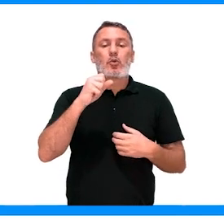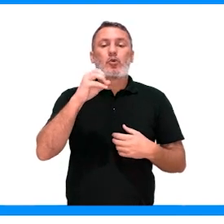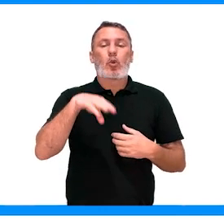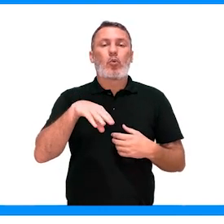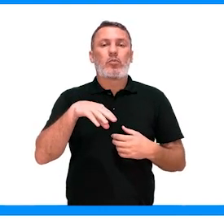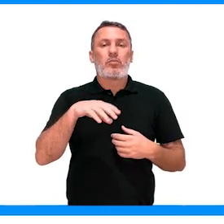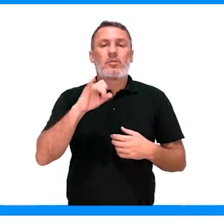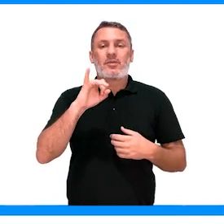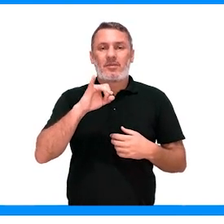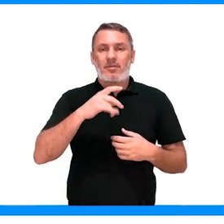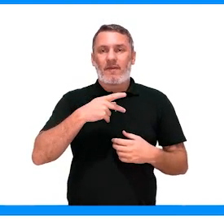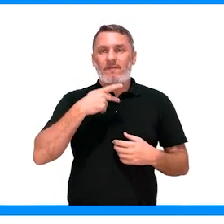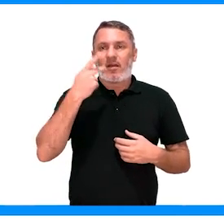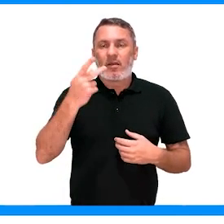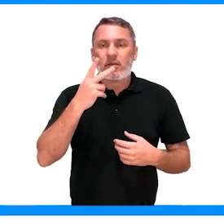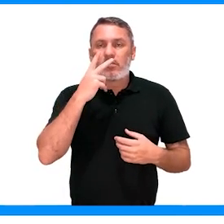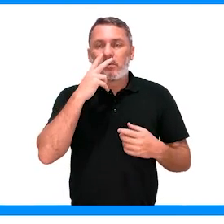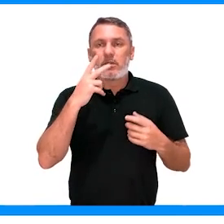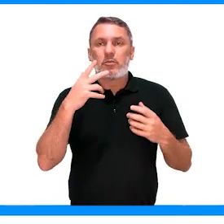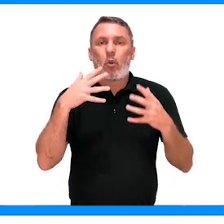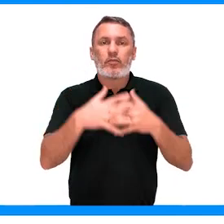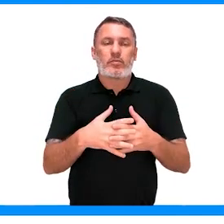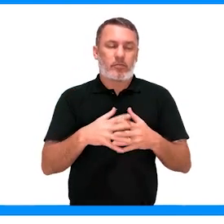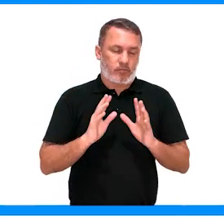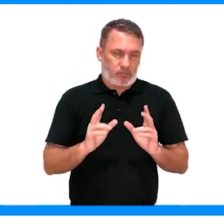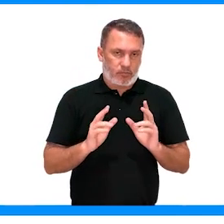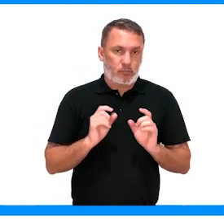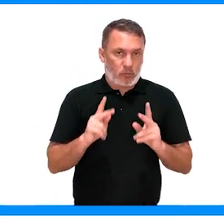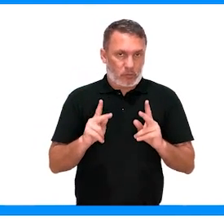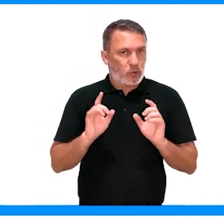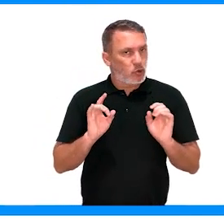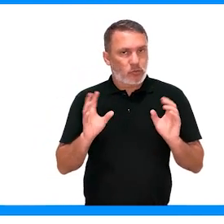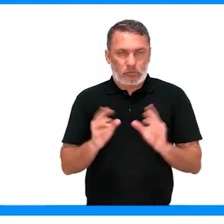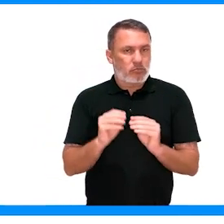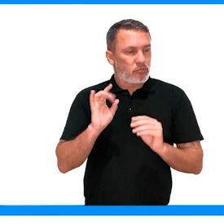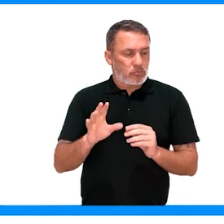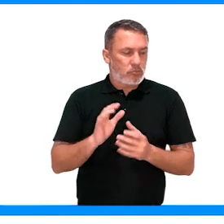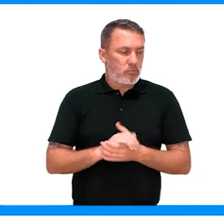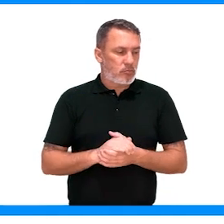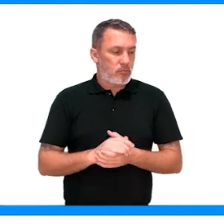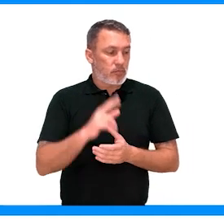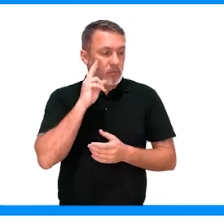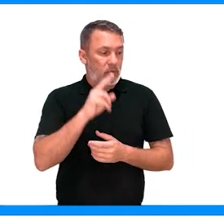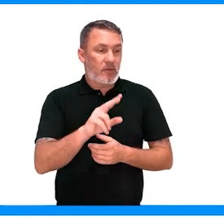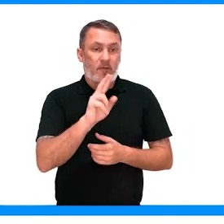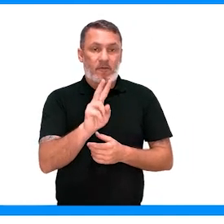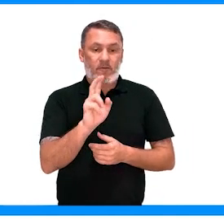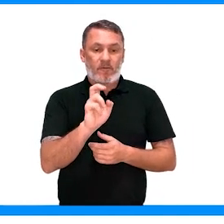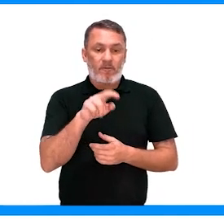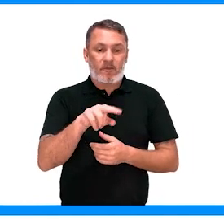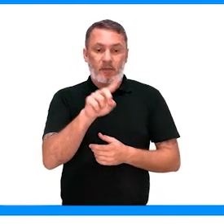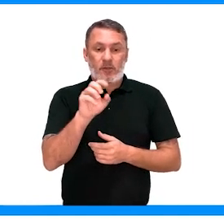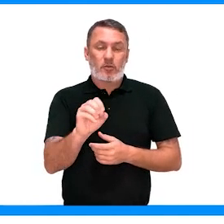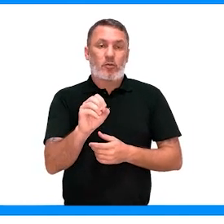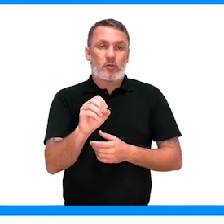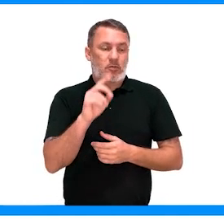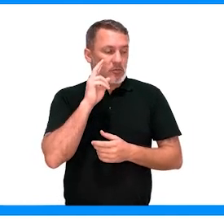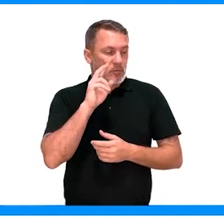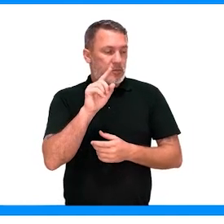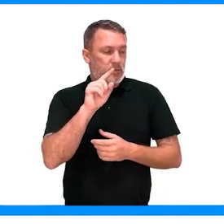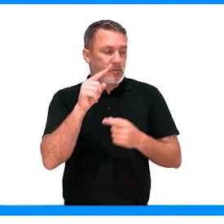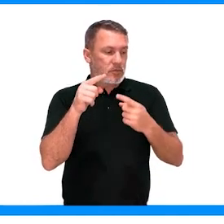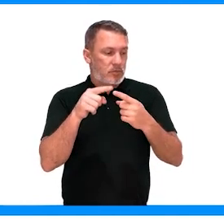do som, porque depois vai ser vences. Ok, pessoal? Eu venço, tu vences,